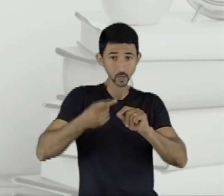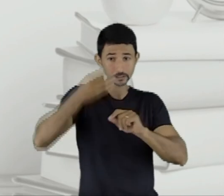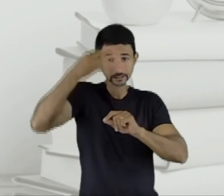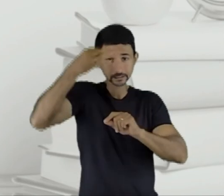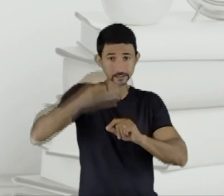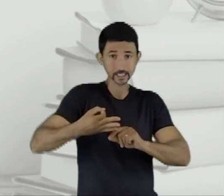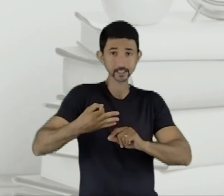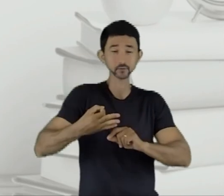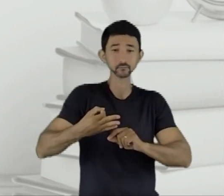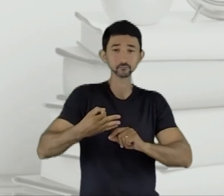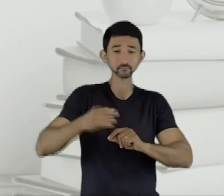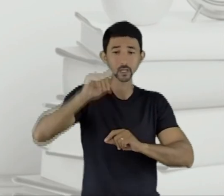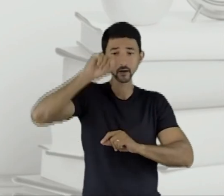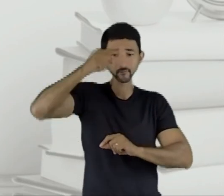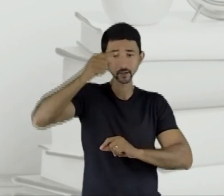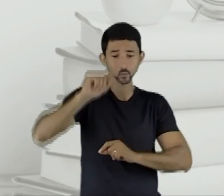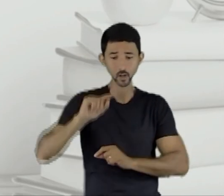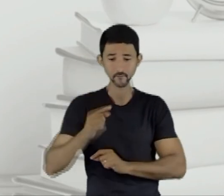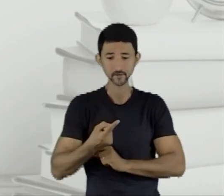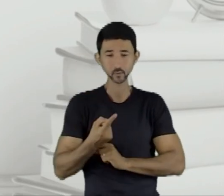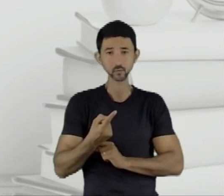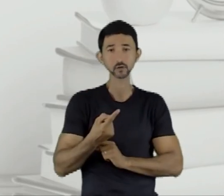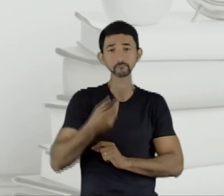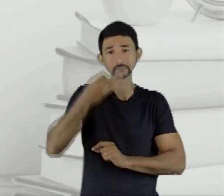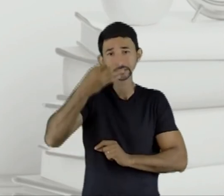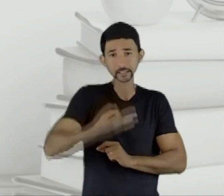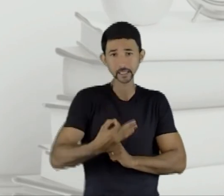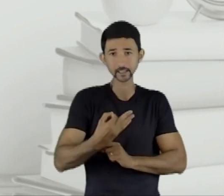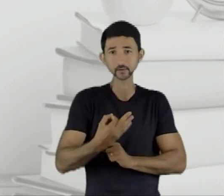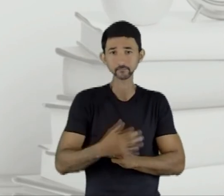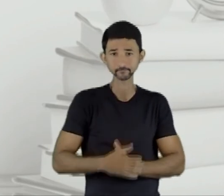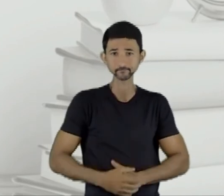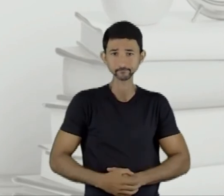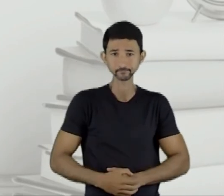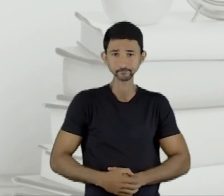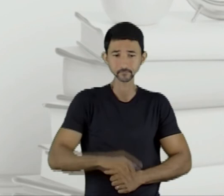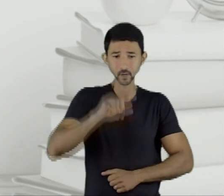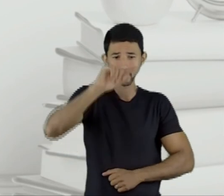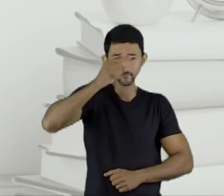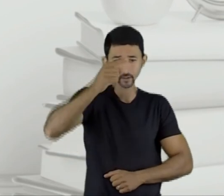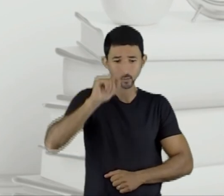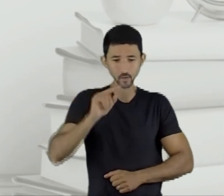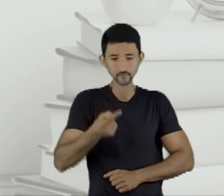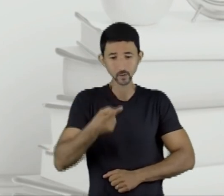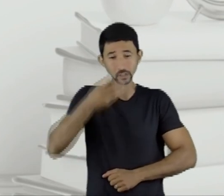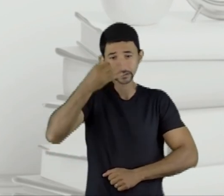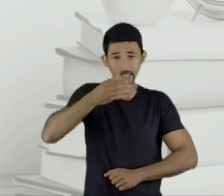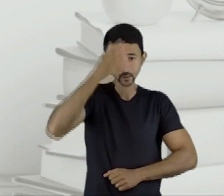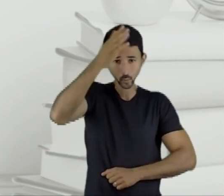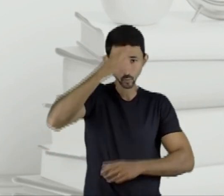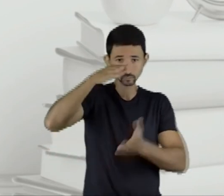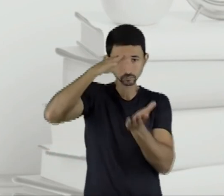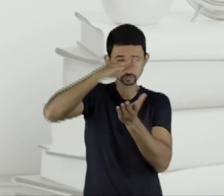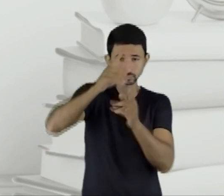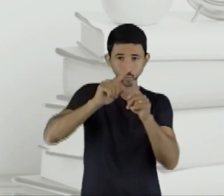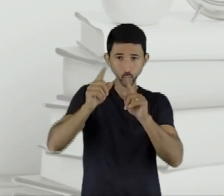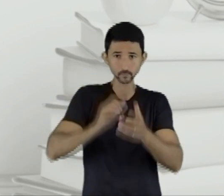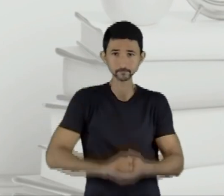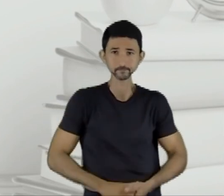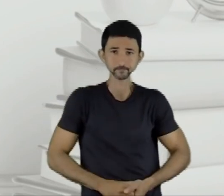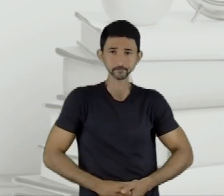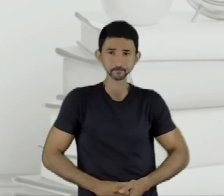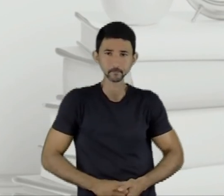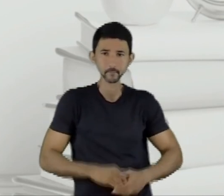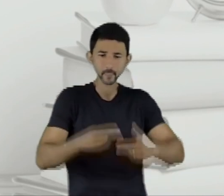ficar certinho, vírgula embaixo de vírgula, como eu costumo dizer para os meus alunos, certo? Então, a gente